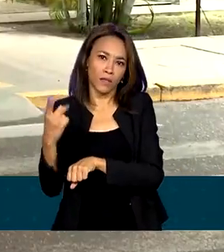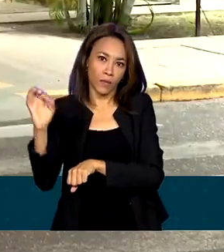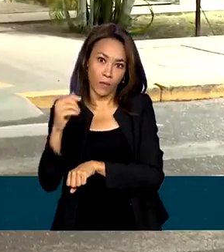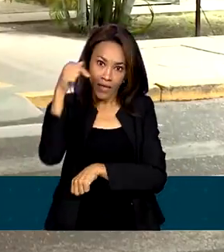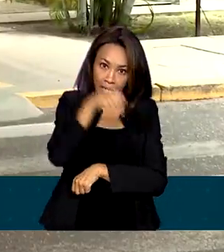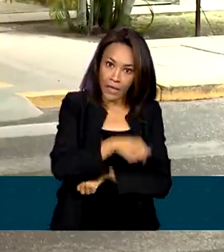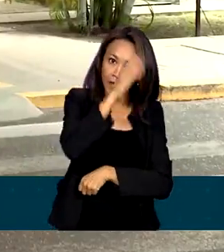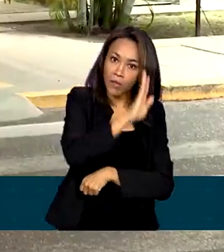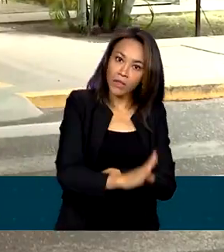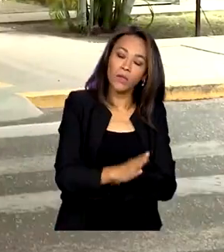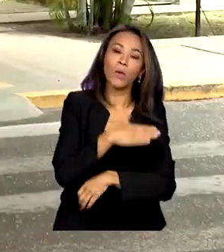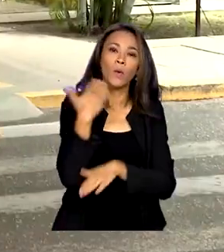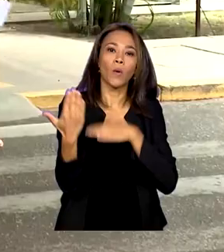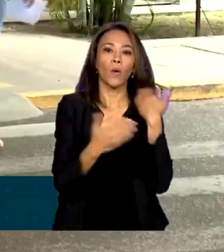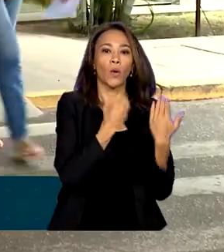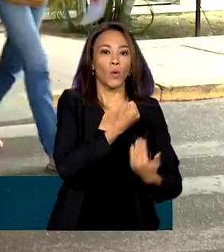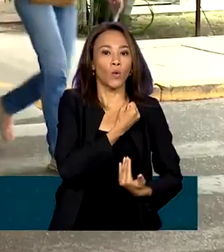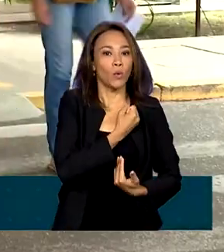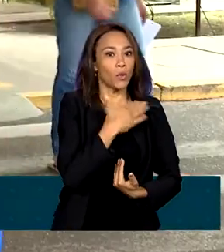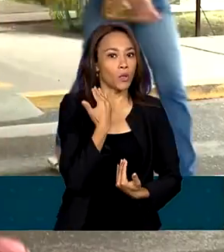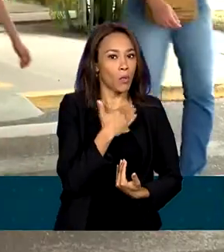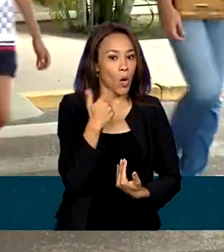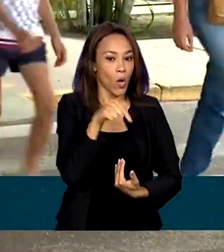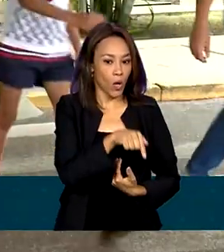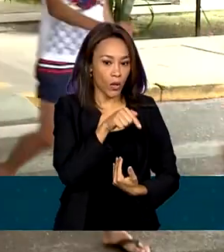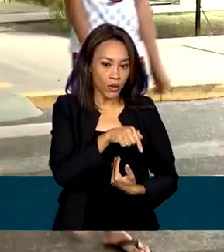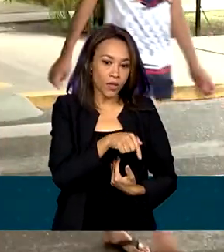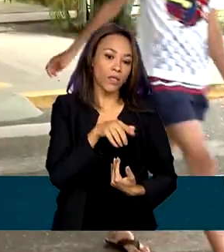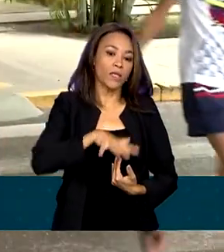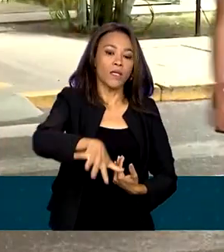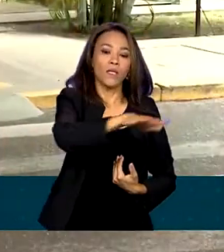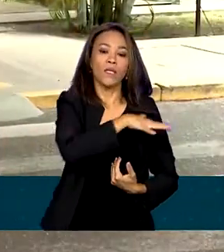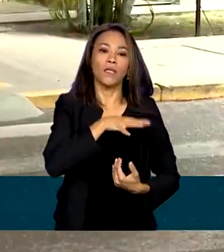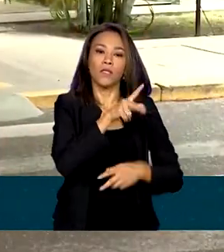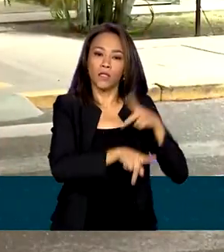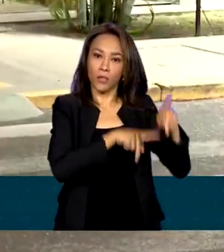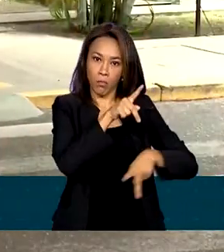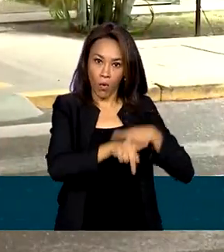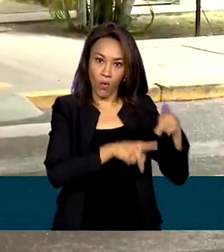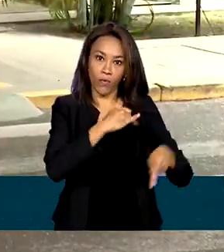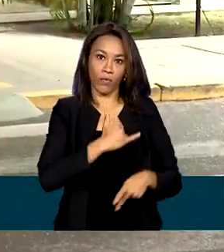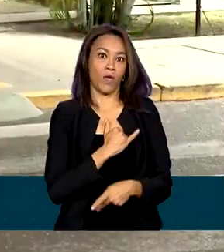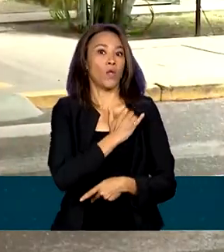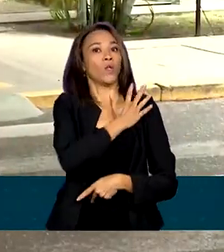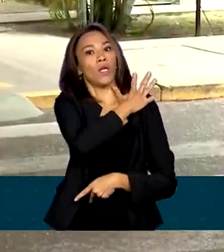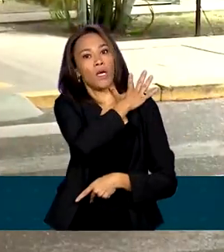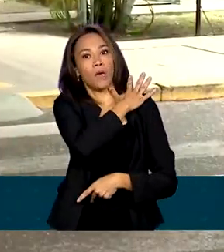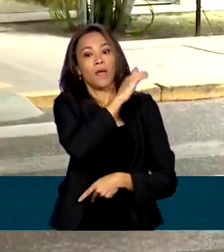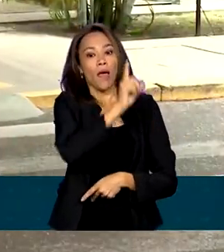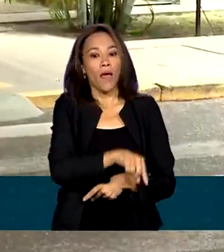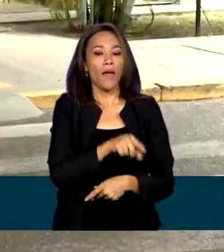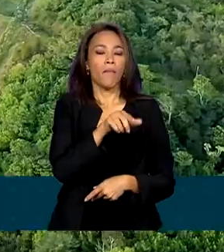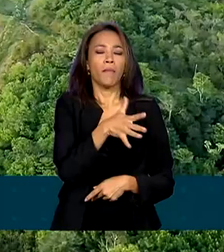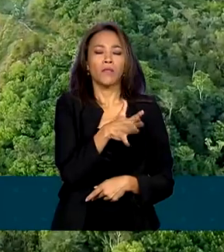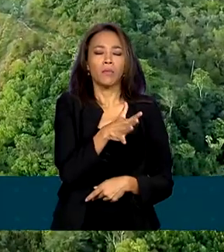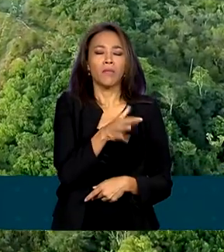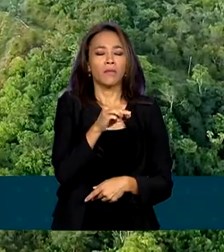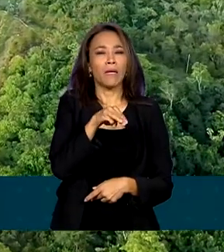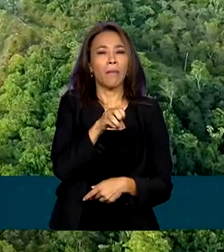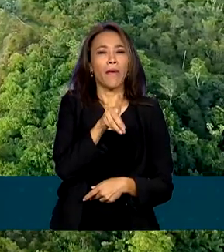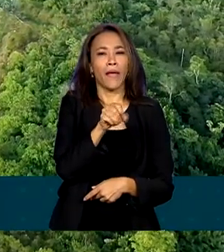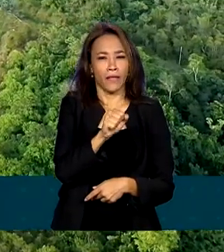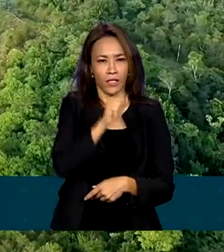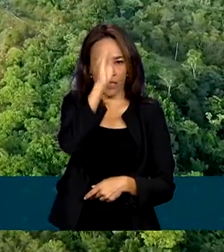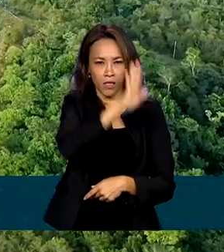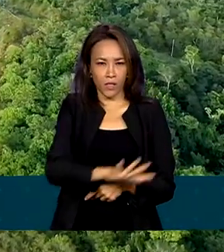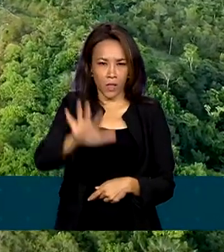Brasil, o número de óbitos nessa faixa etária na população Yanomami foi 10 vezes maior do que a média nacional. O relatório